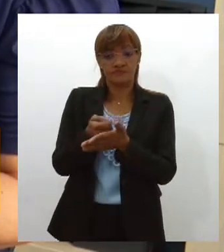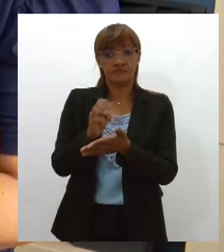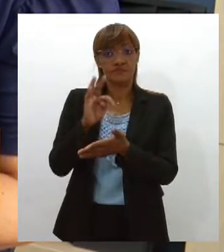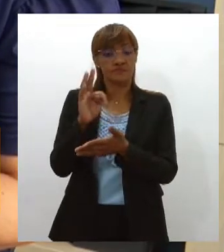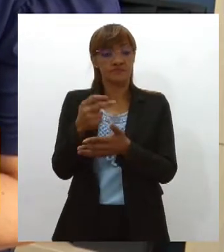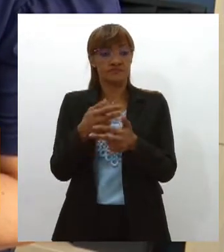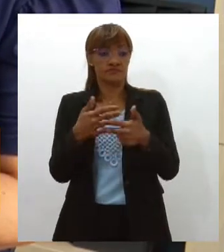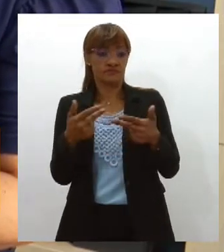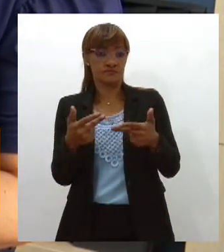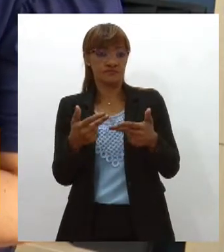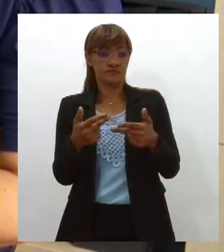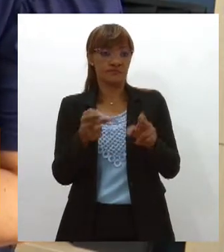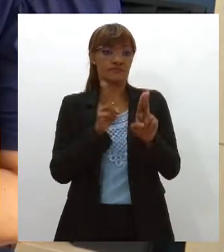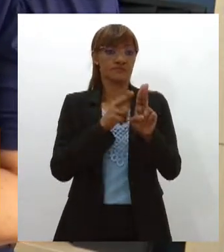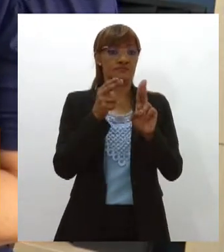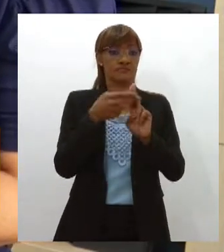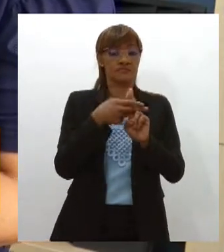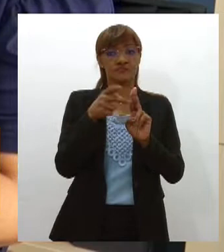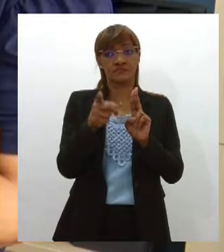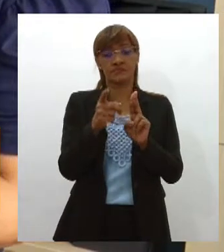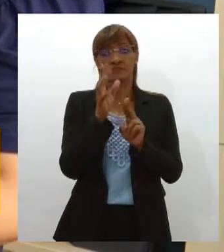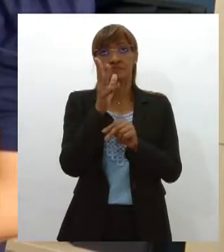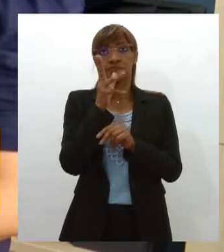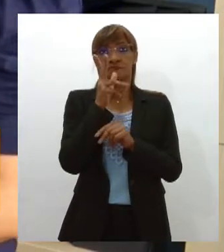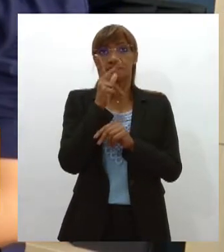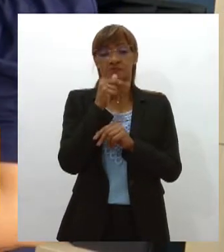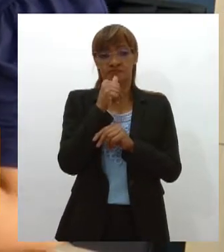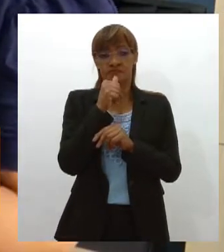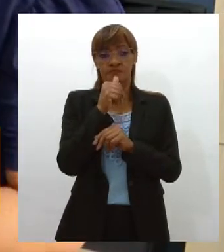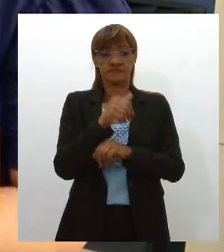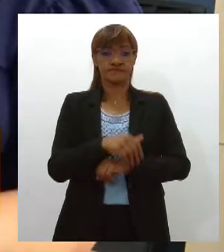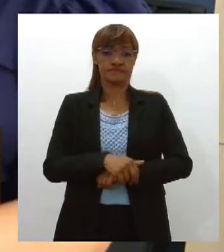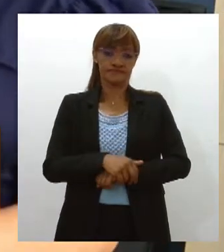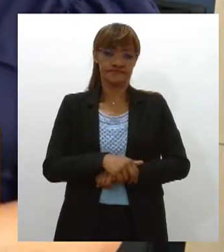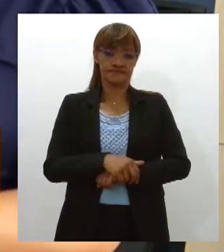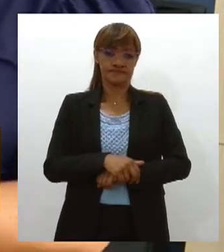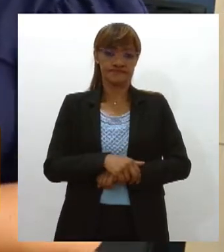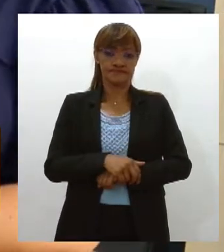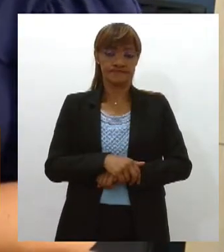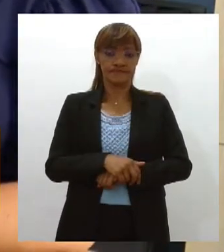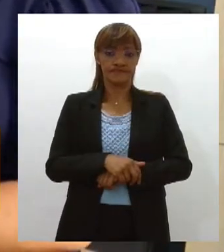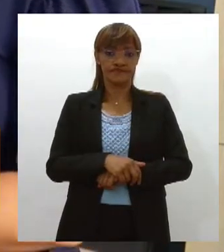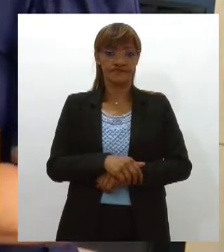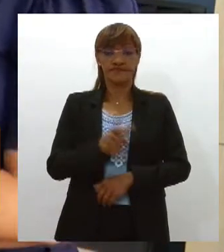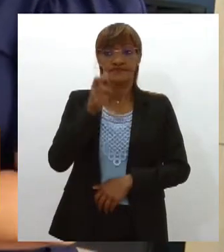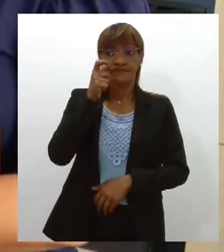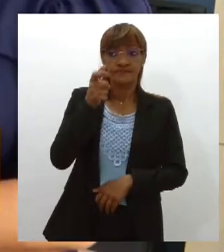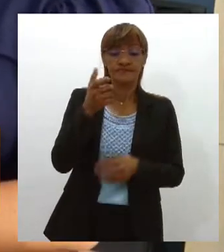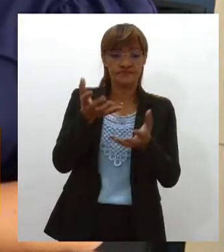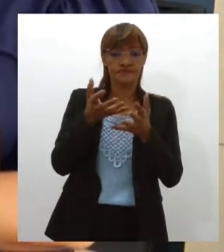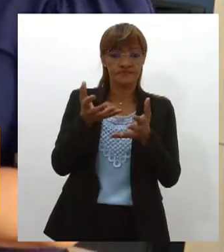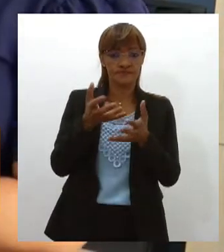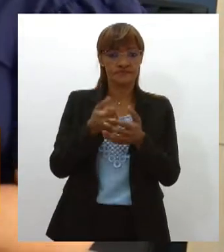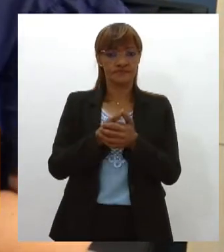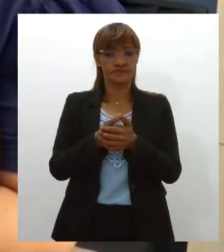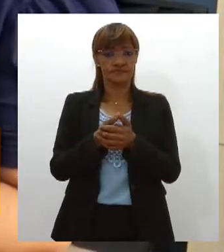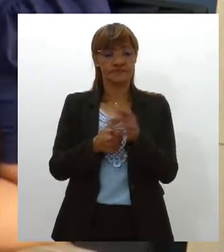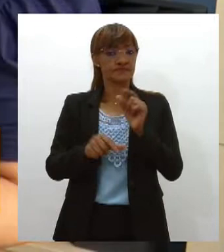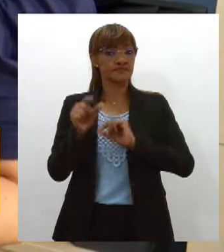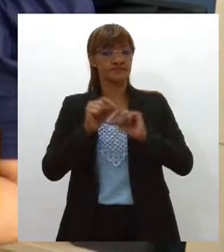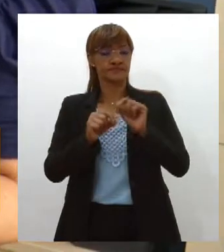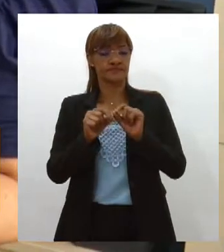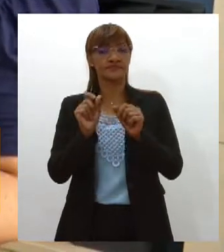pelo SUS, esse diagnóstico seria muito mais demorado. E as mulheres que tiverem interesse em participar dessa campanha e se beneficiar com esses exames, como é que